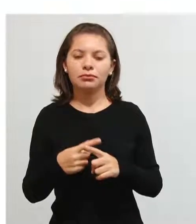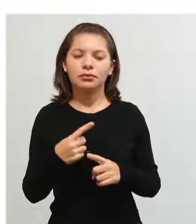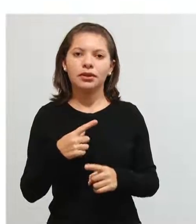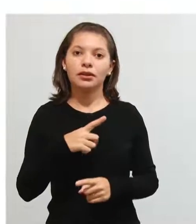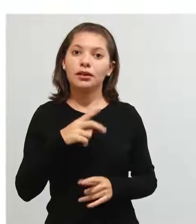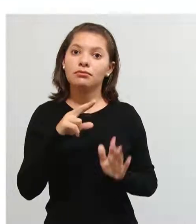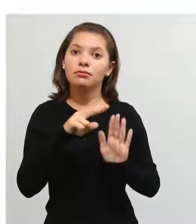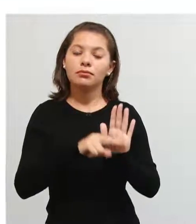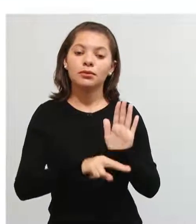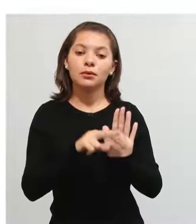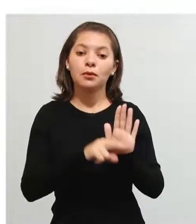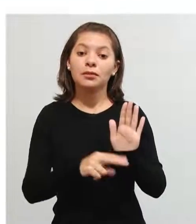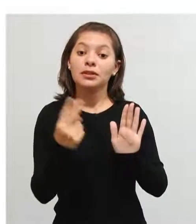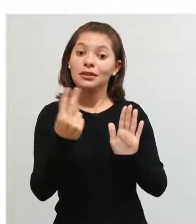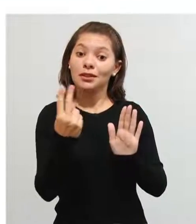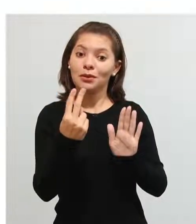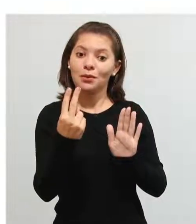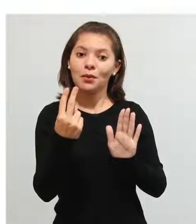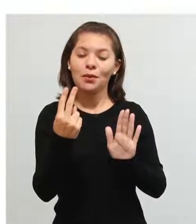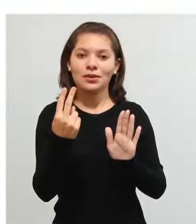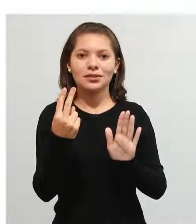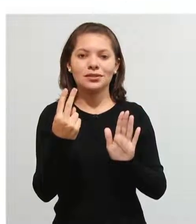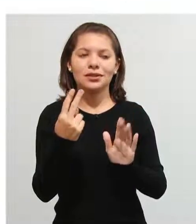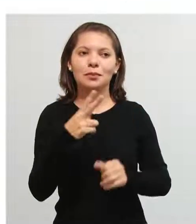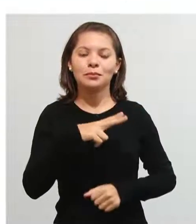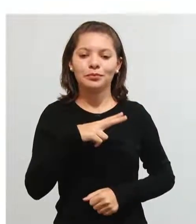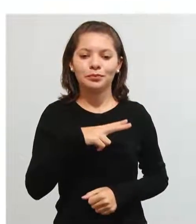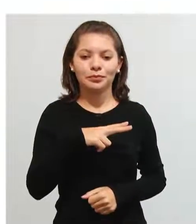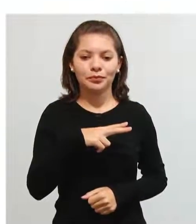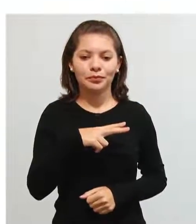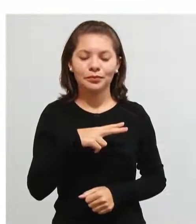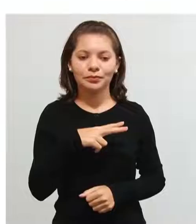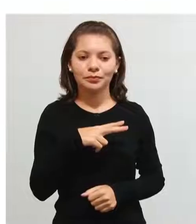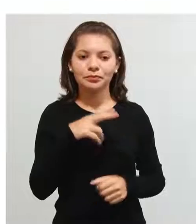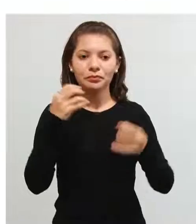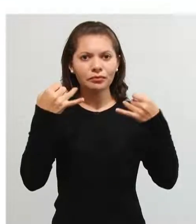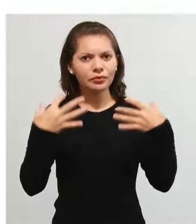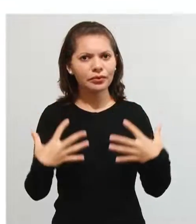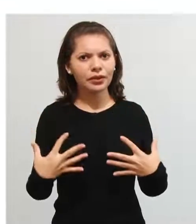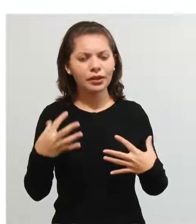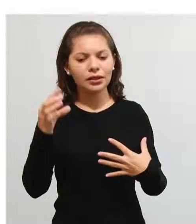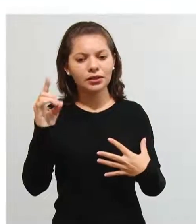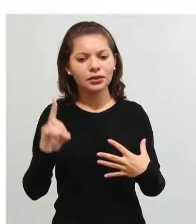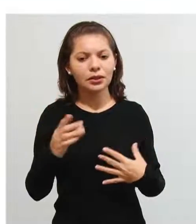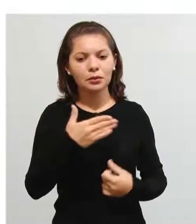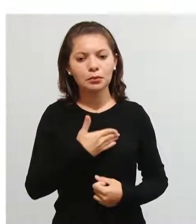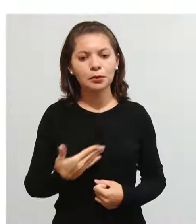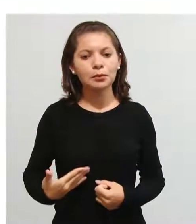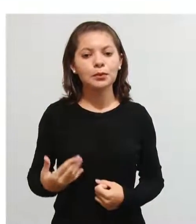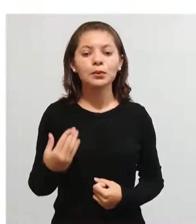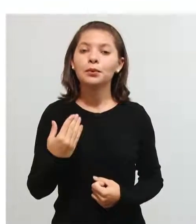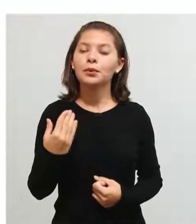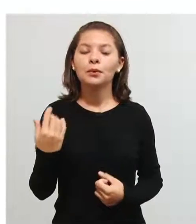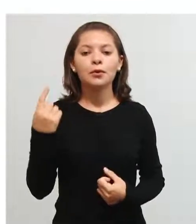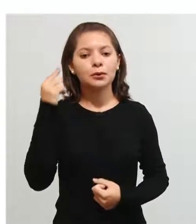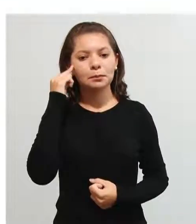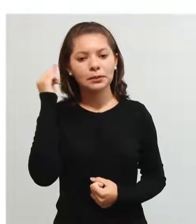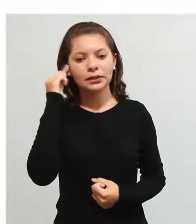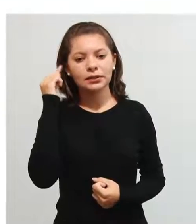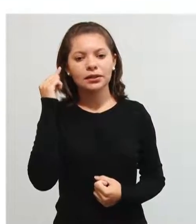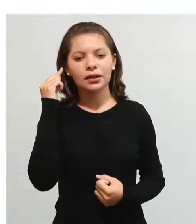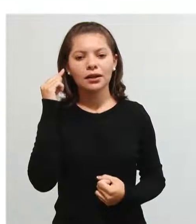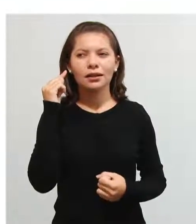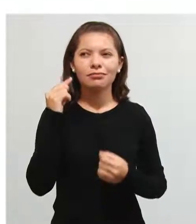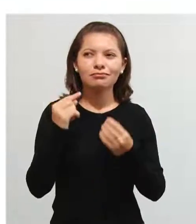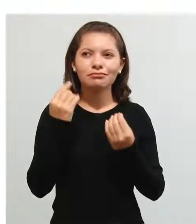entre dois particulares, tá? E quando a gente fala em direito público, eu posso pensar numa determinada hierarquia,